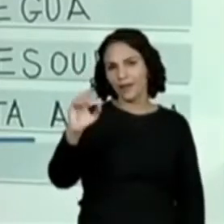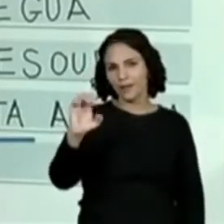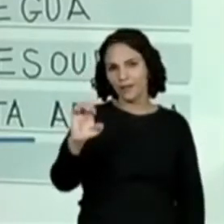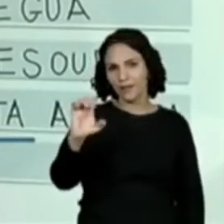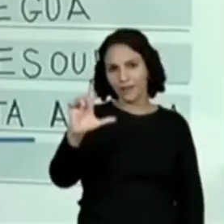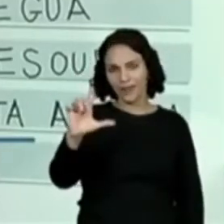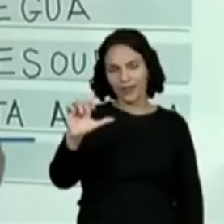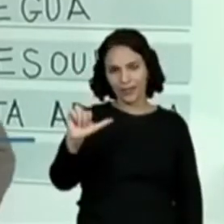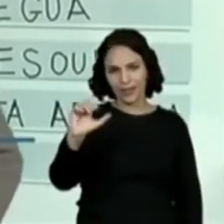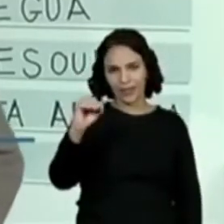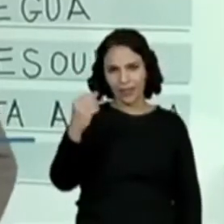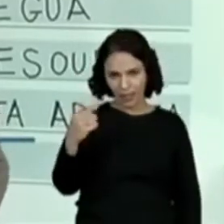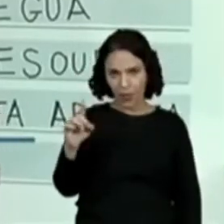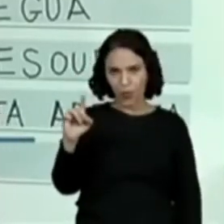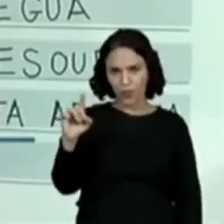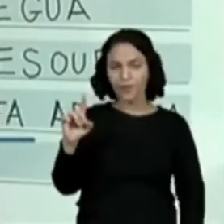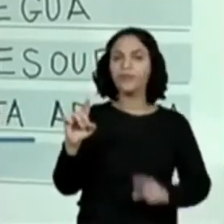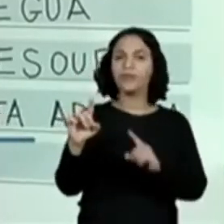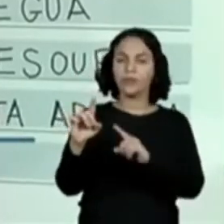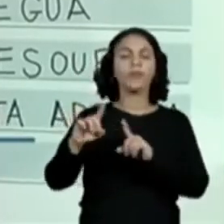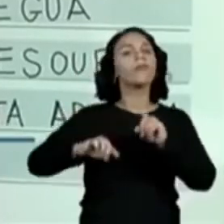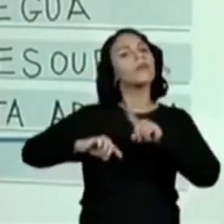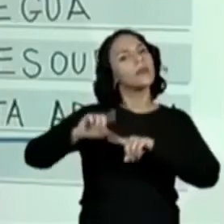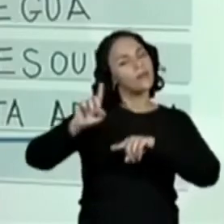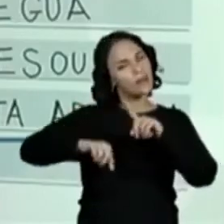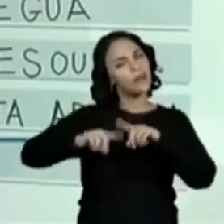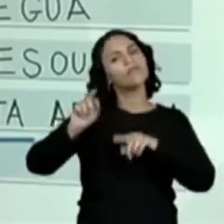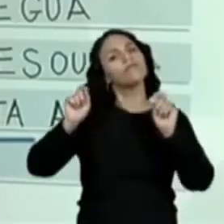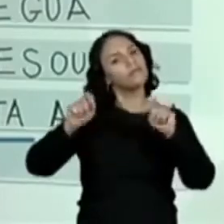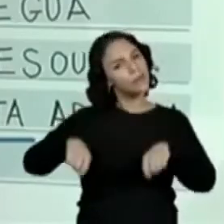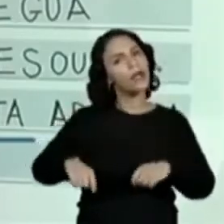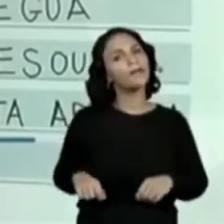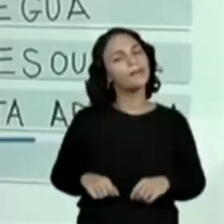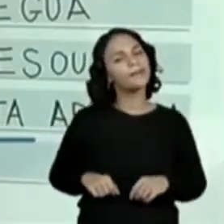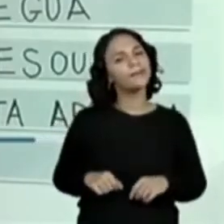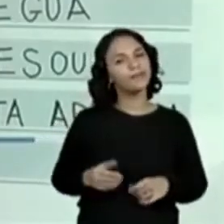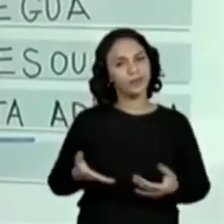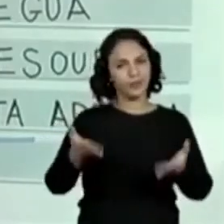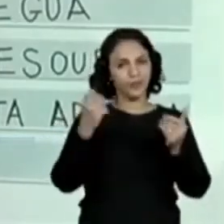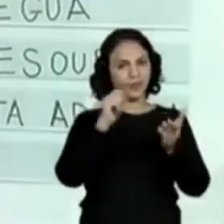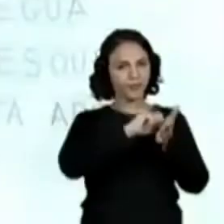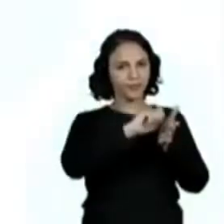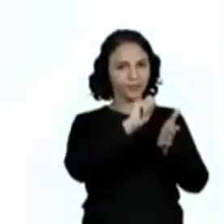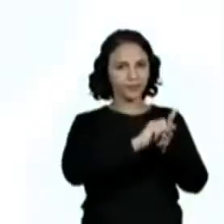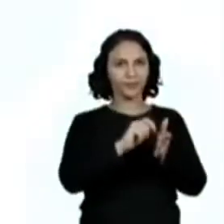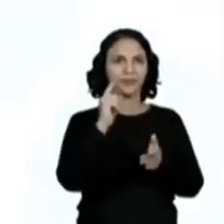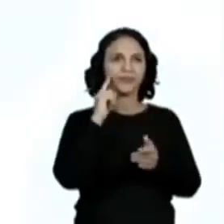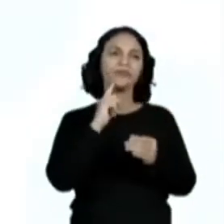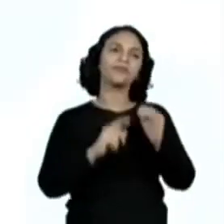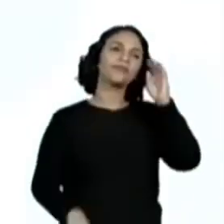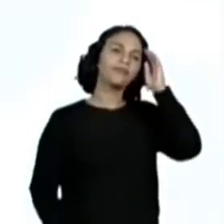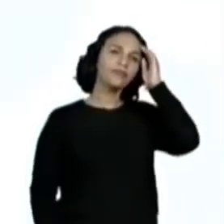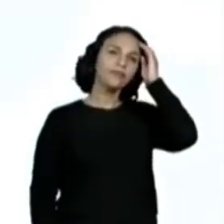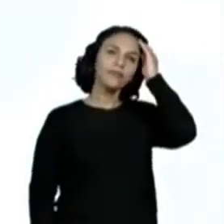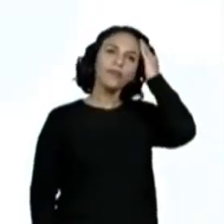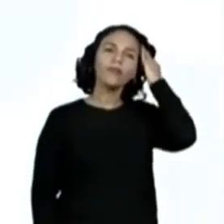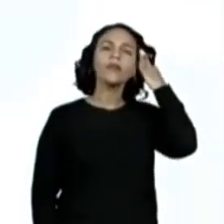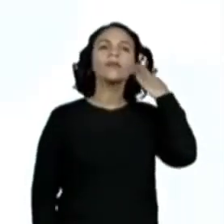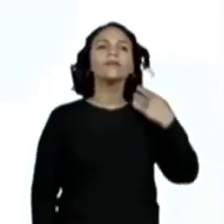papelão. É um material possível para essa confecção. Papelão.